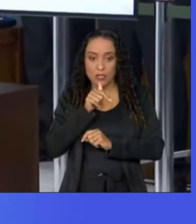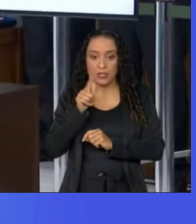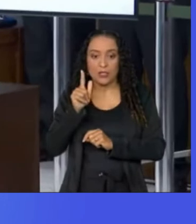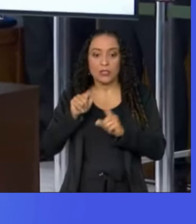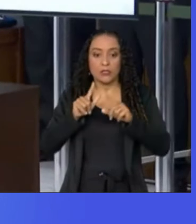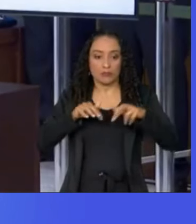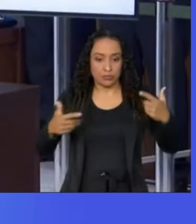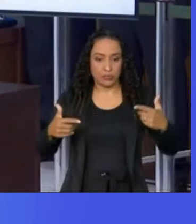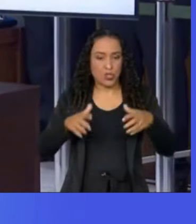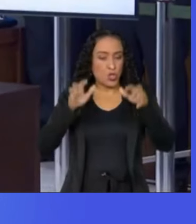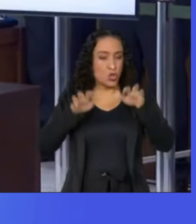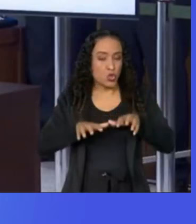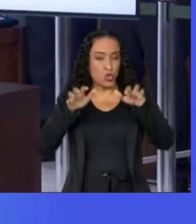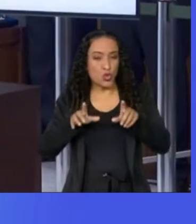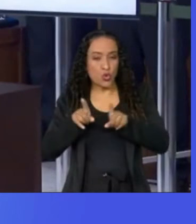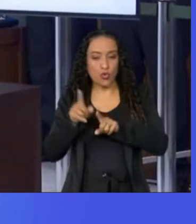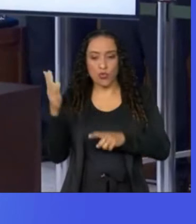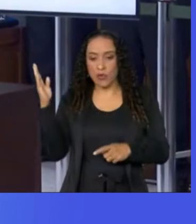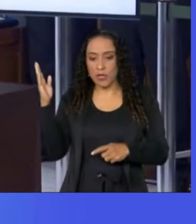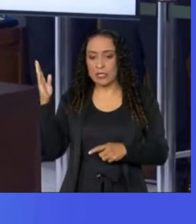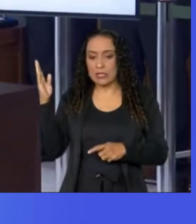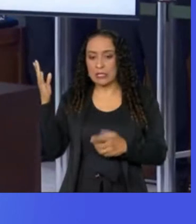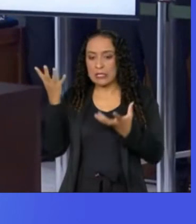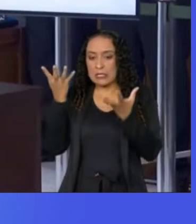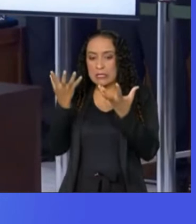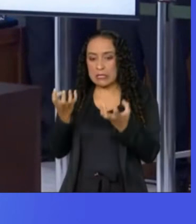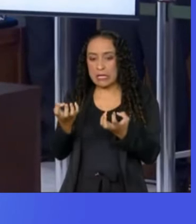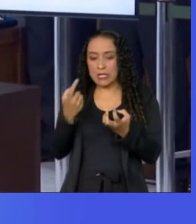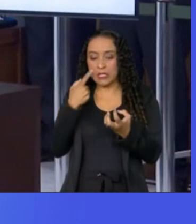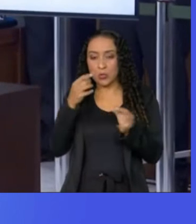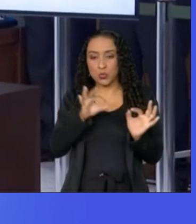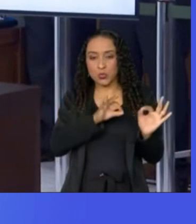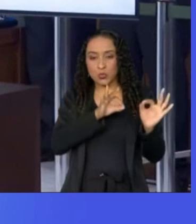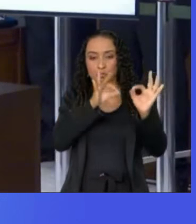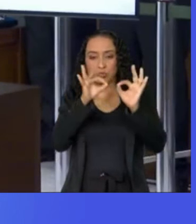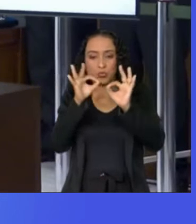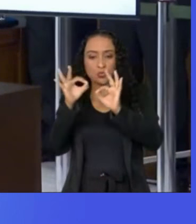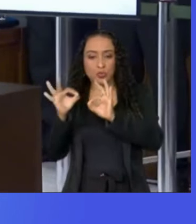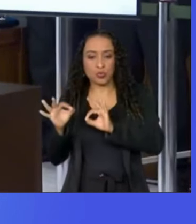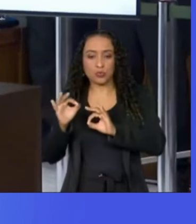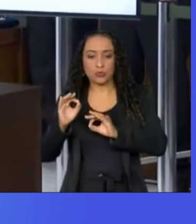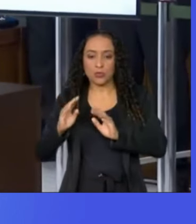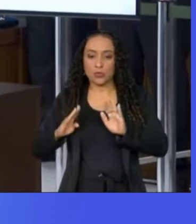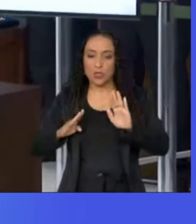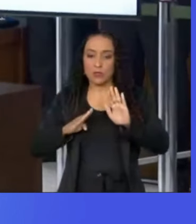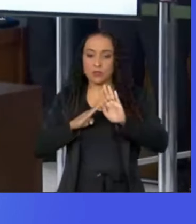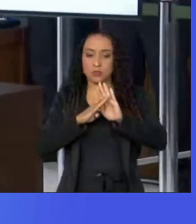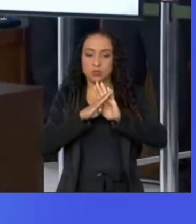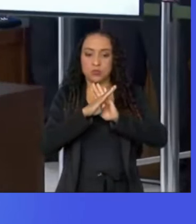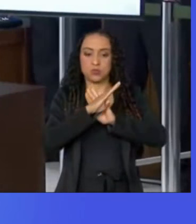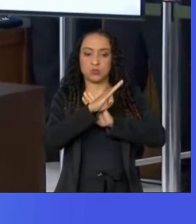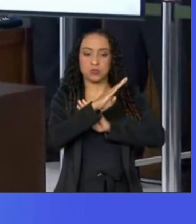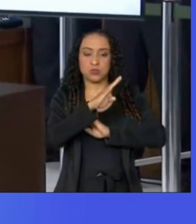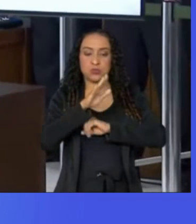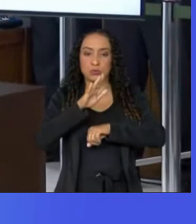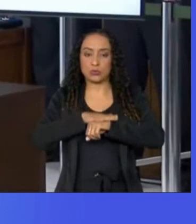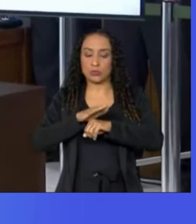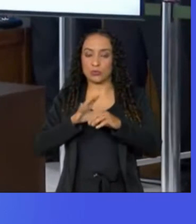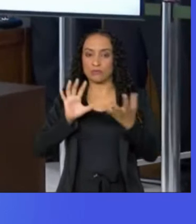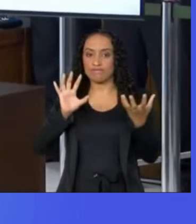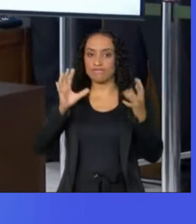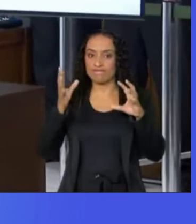temos chuvas e Aqui nós temos secas então nós estamos assistindo uma uma evolução dramática da situação do quadro